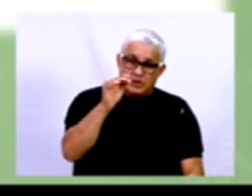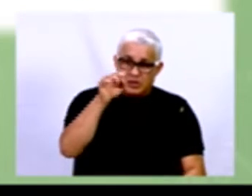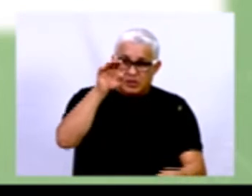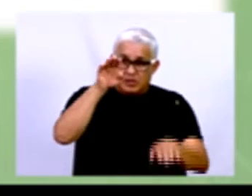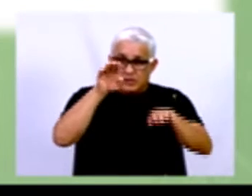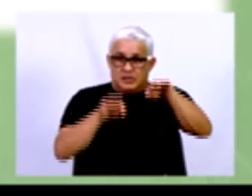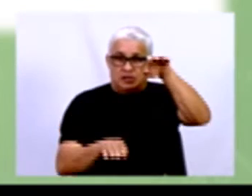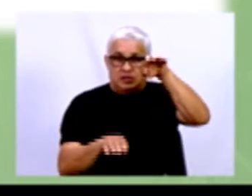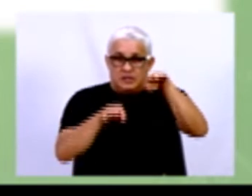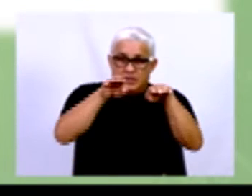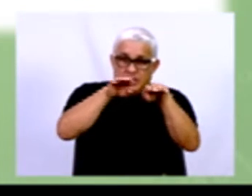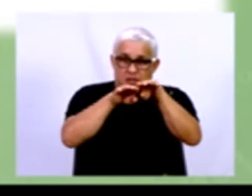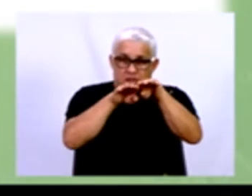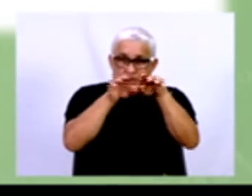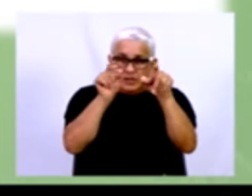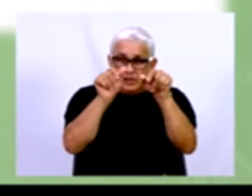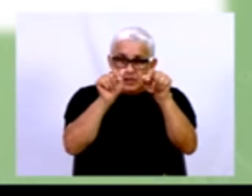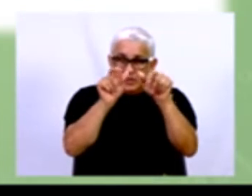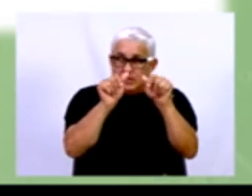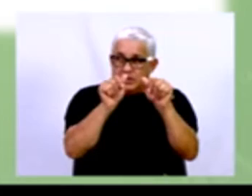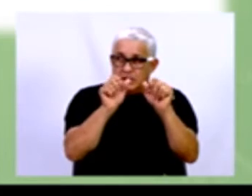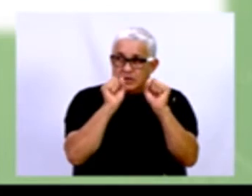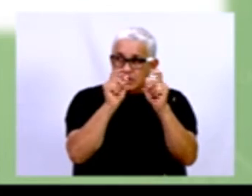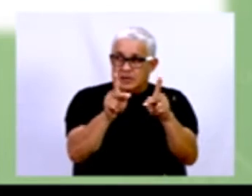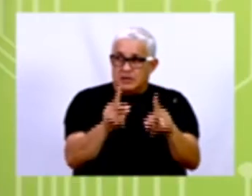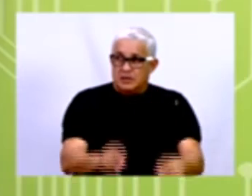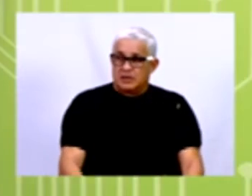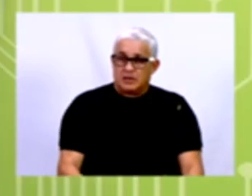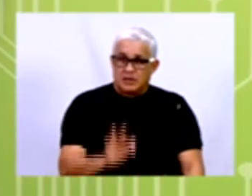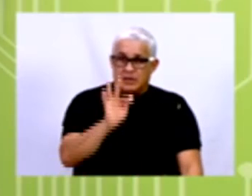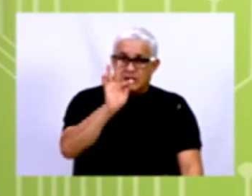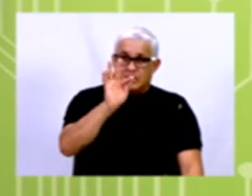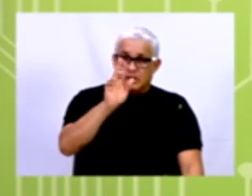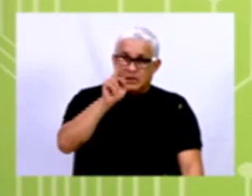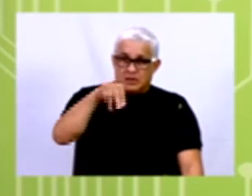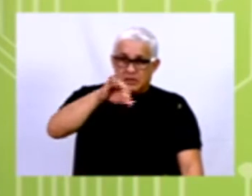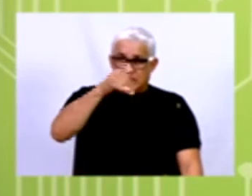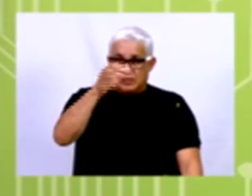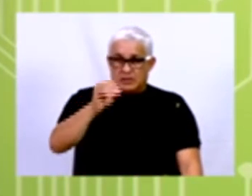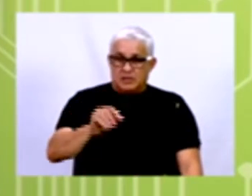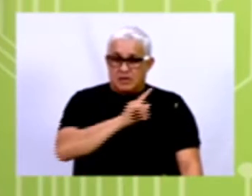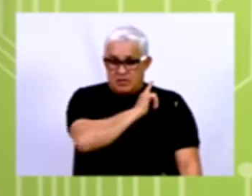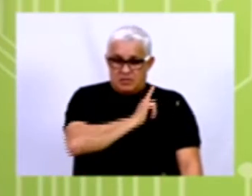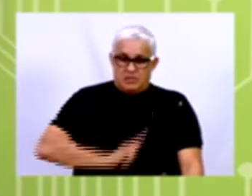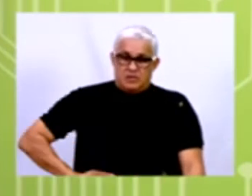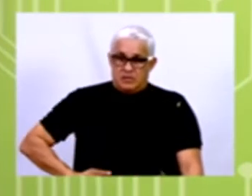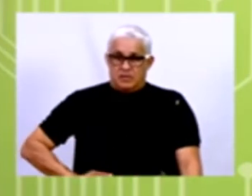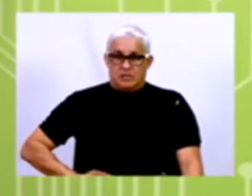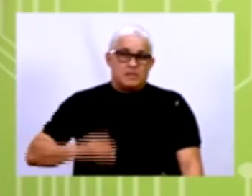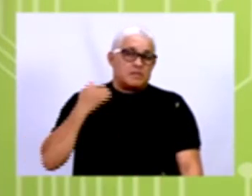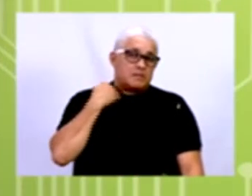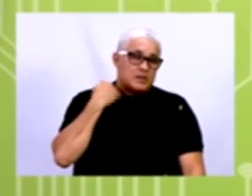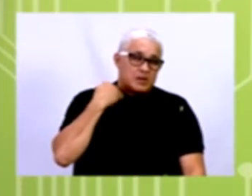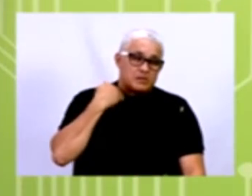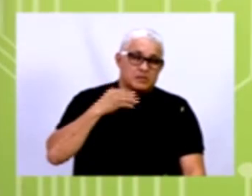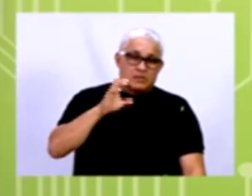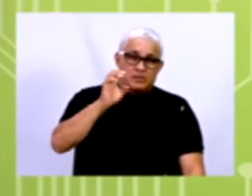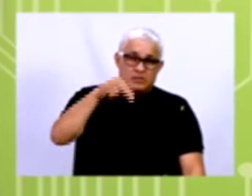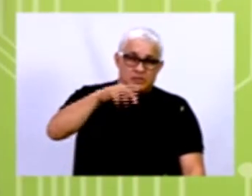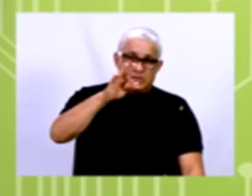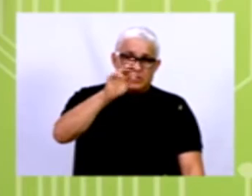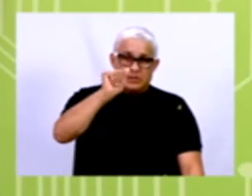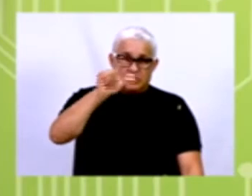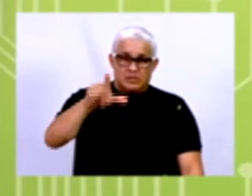equilíbrio macroeconômico, ok? Essa é a função institucional do Banco Central, ok? Então a